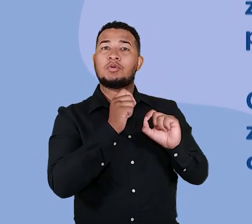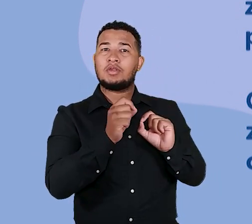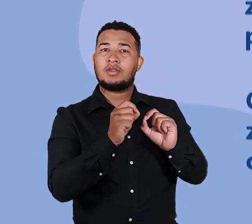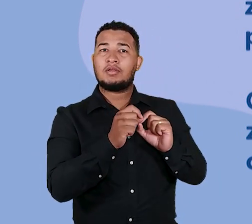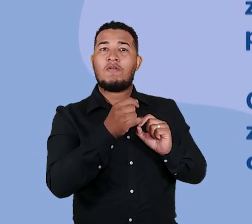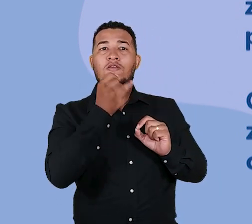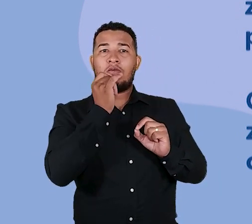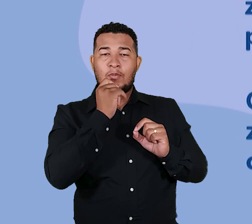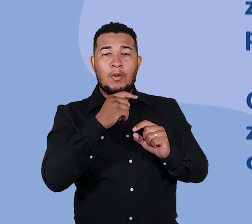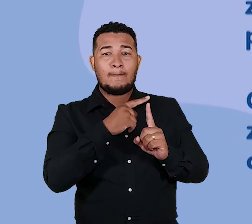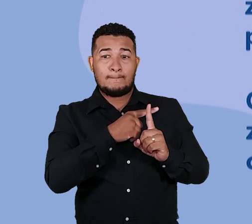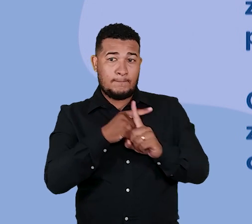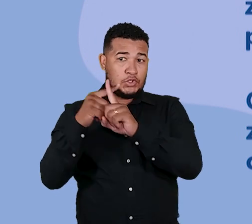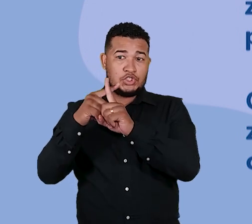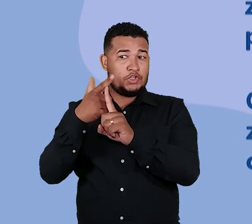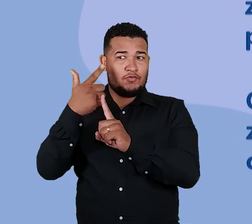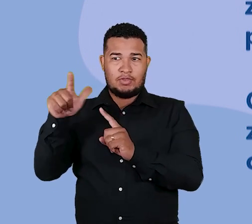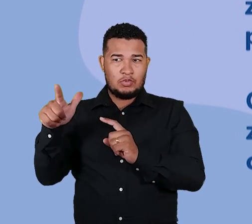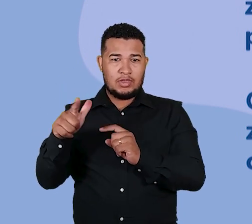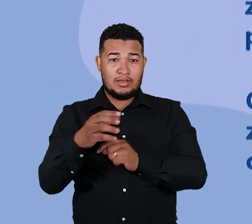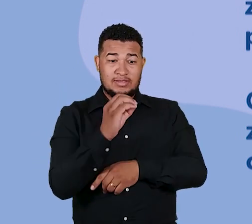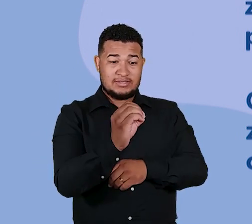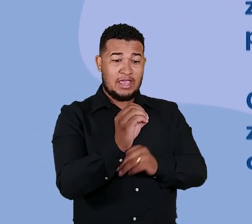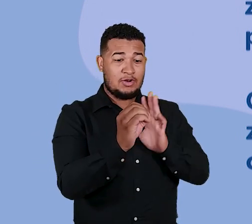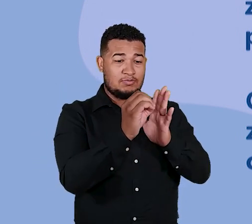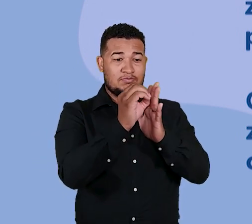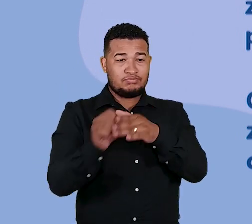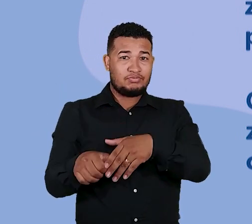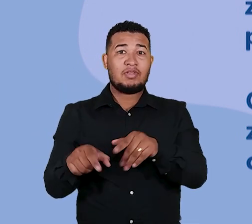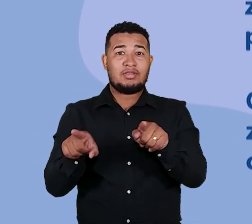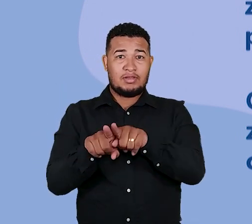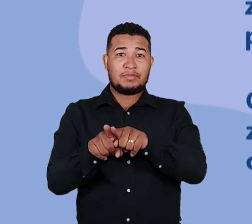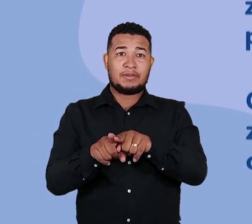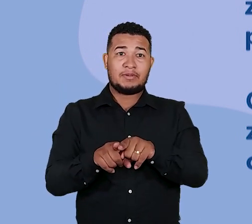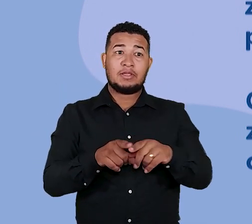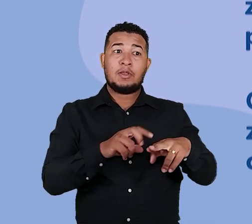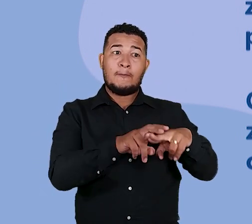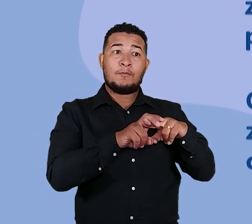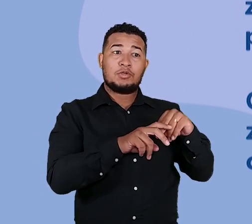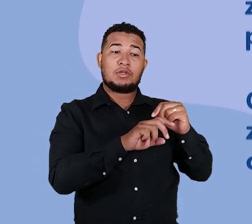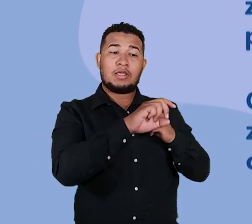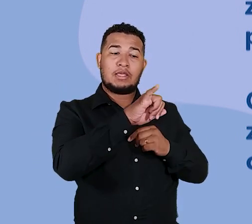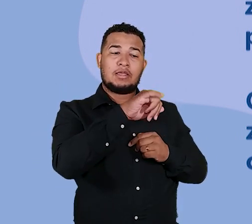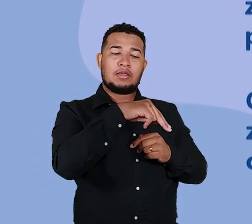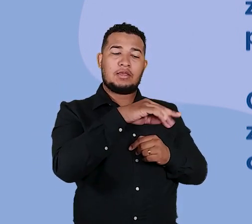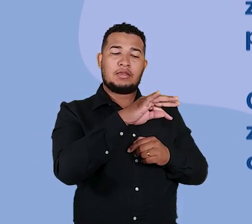que, além de não ter os positivos, você também não tem o zero. Por isso chamamos de inteiros